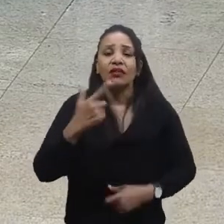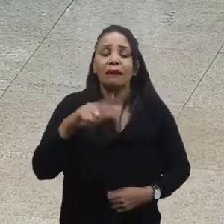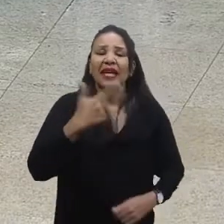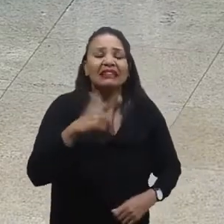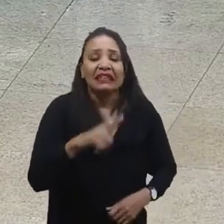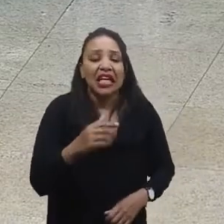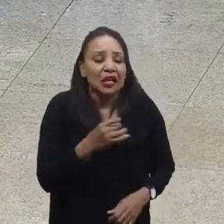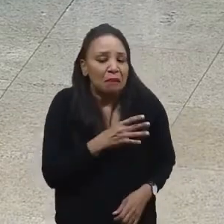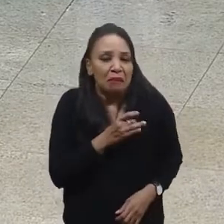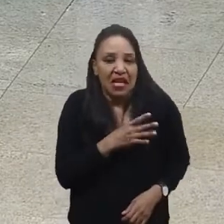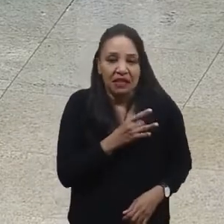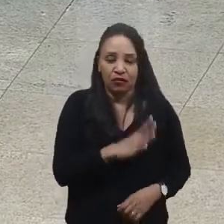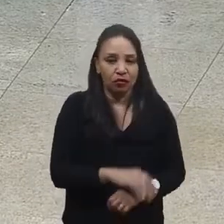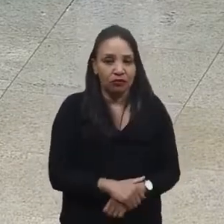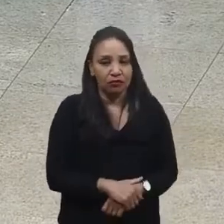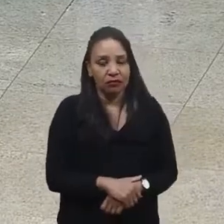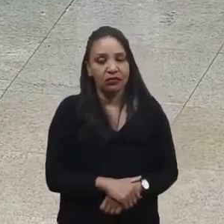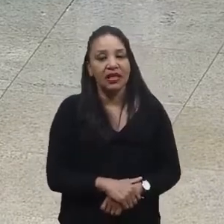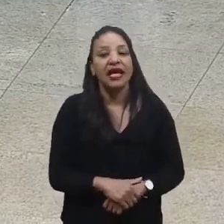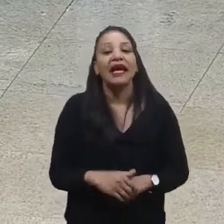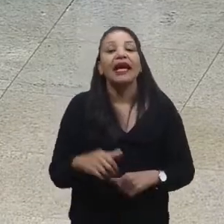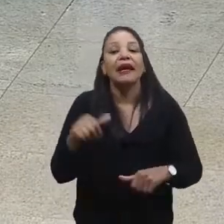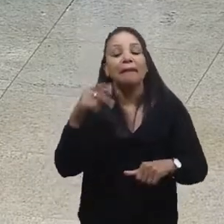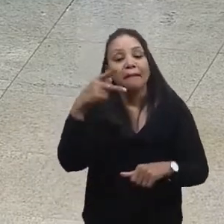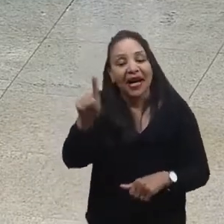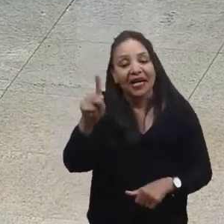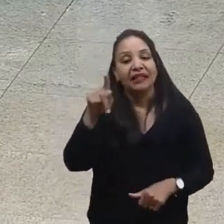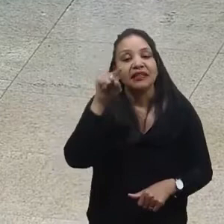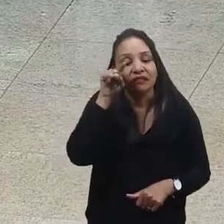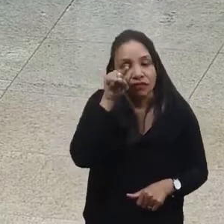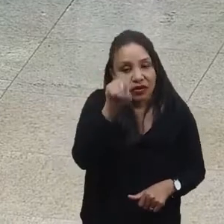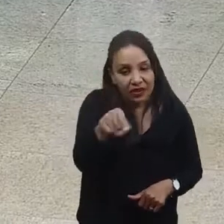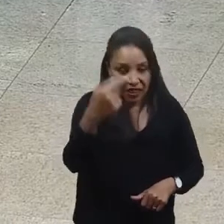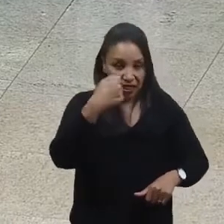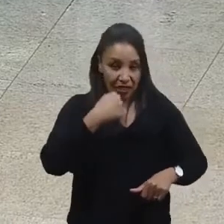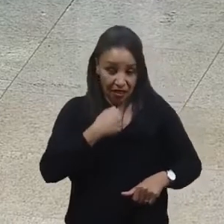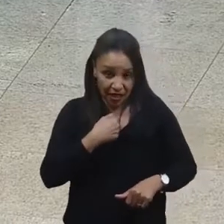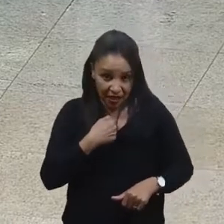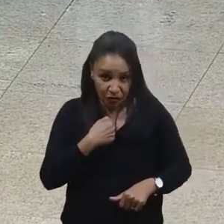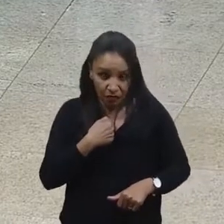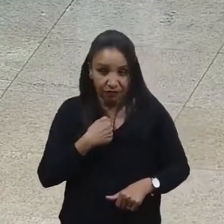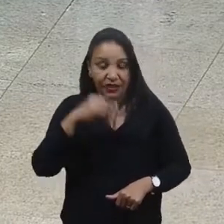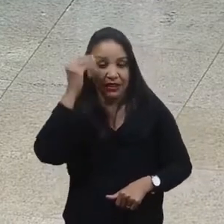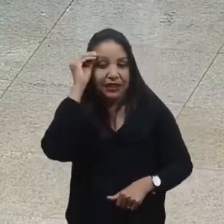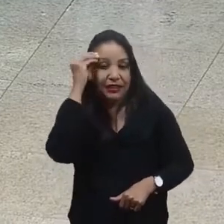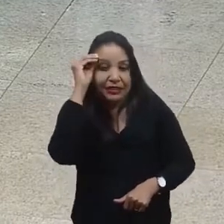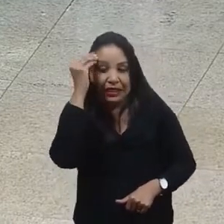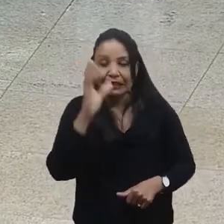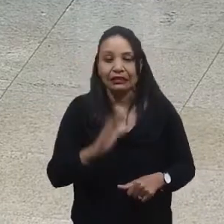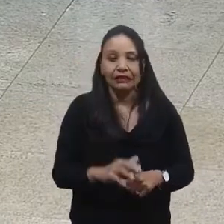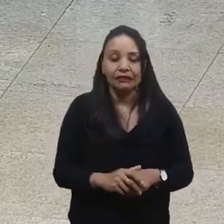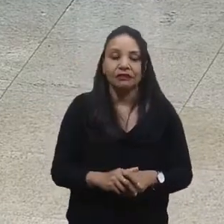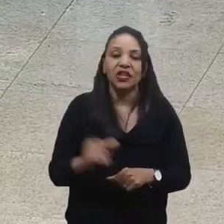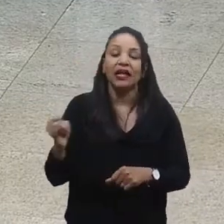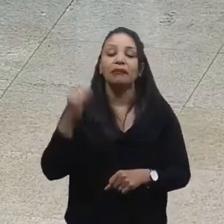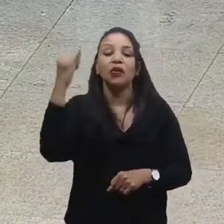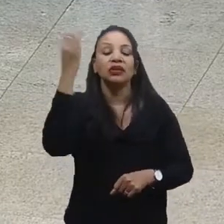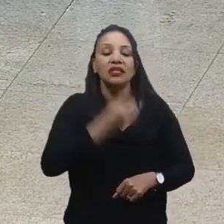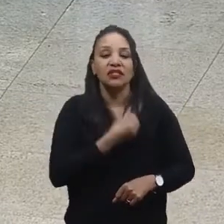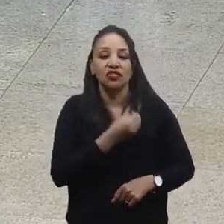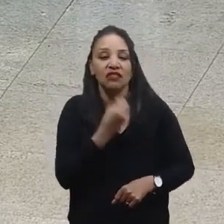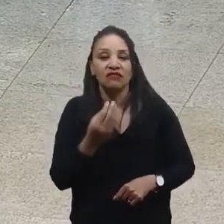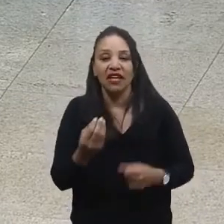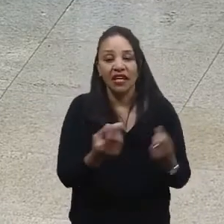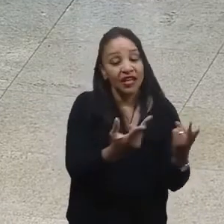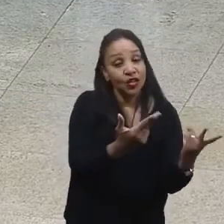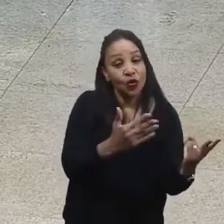vida saborosa era para tornar a vida maravilhosa como num passeio quando você sabe o